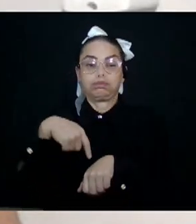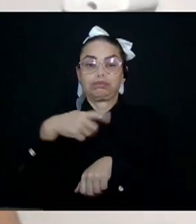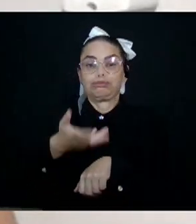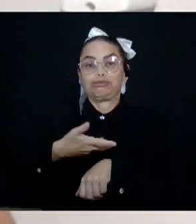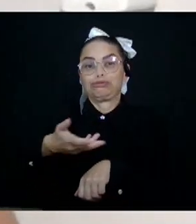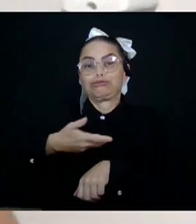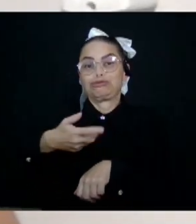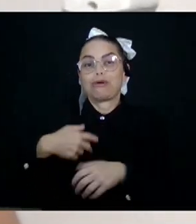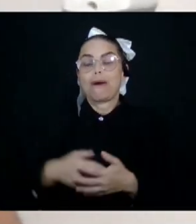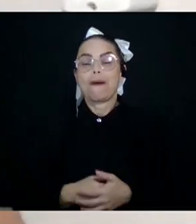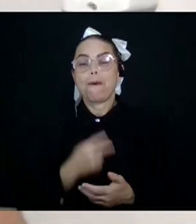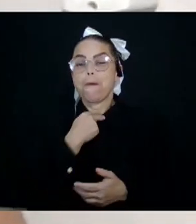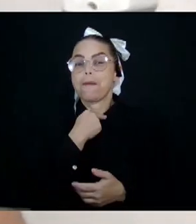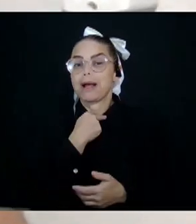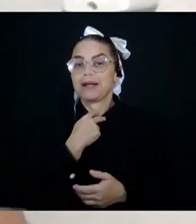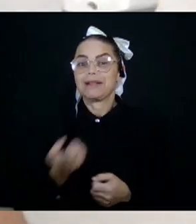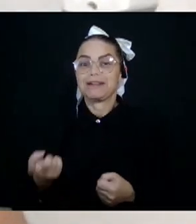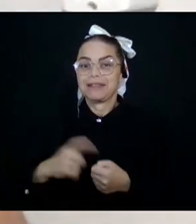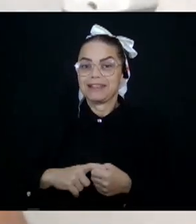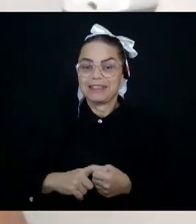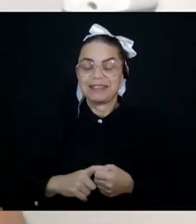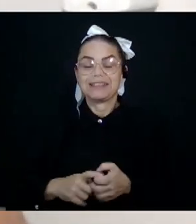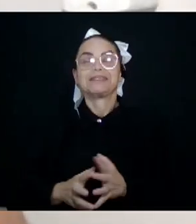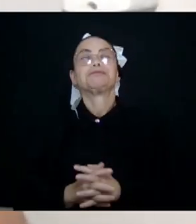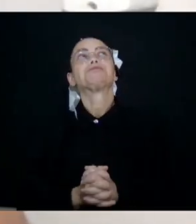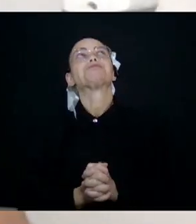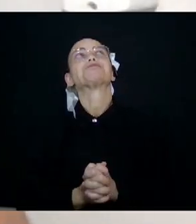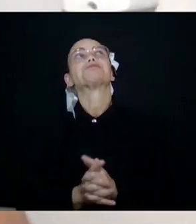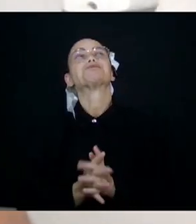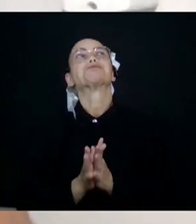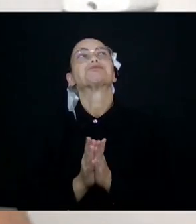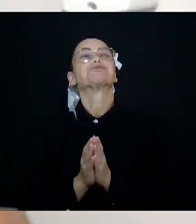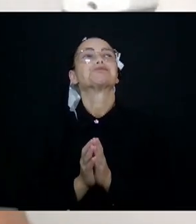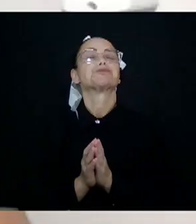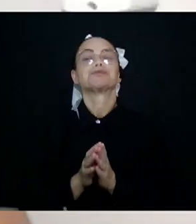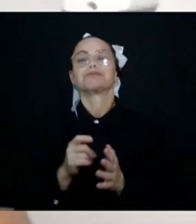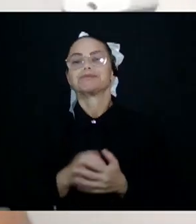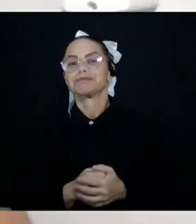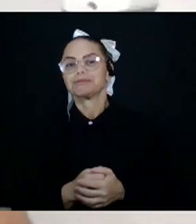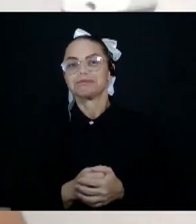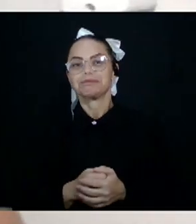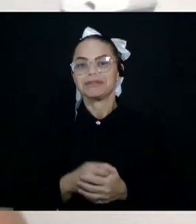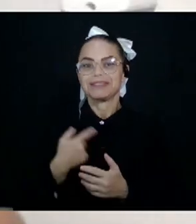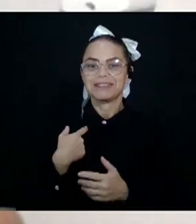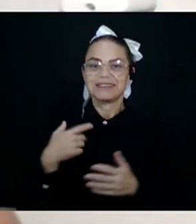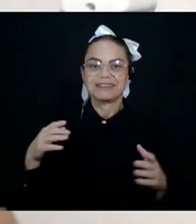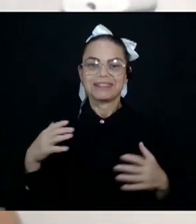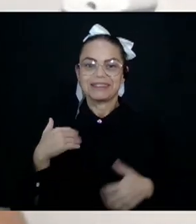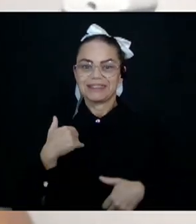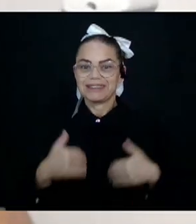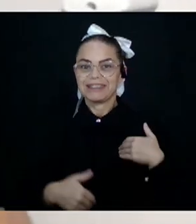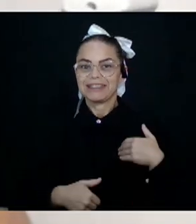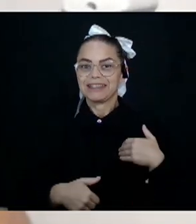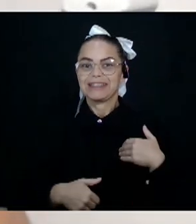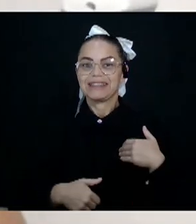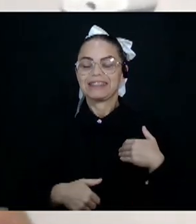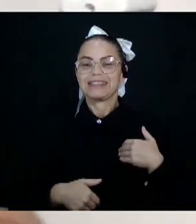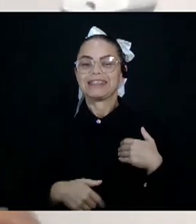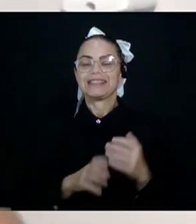Então, quando a gente volta dessa correria, o corpo tende a desacostumar